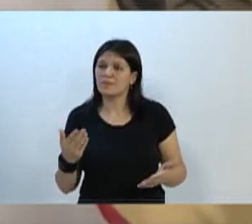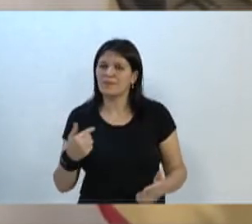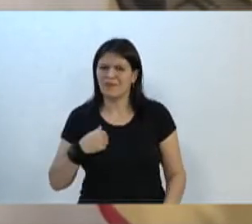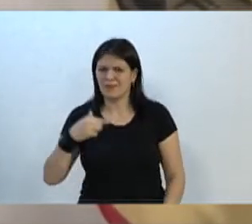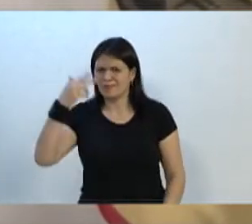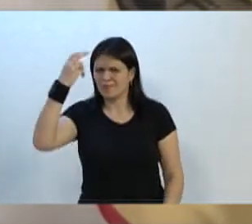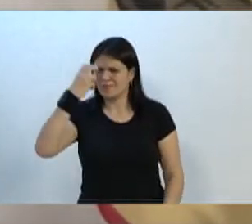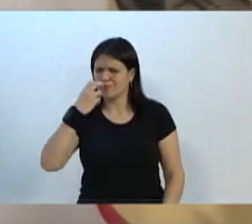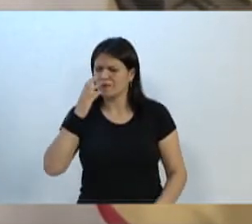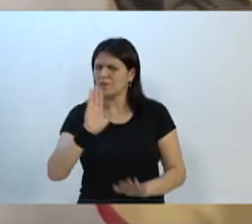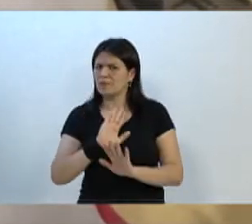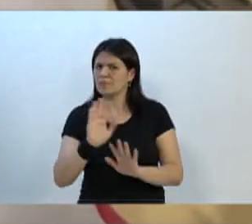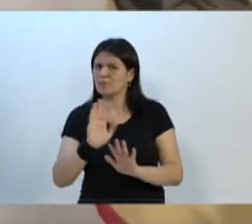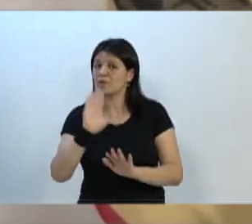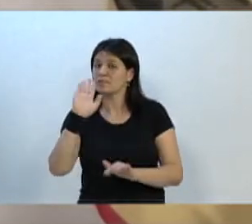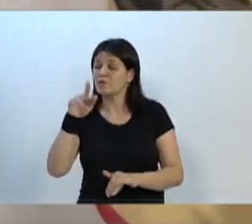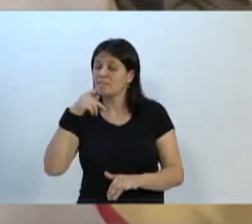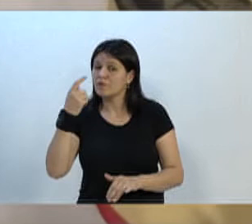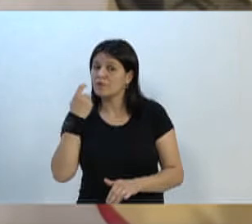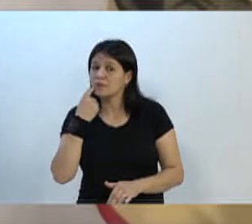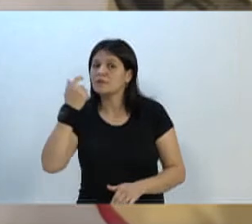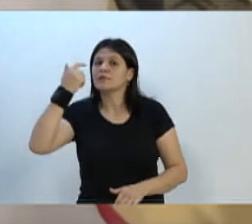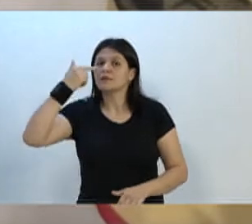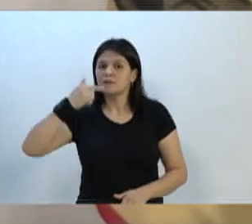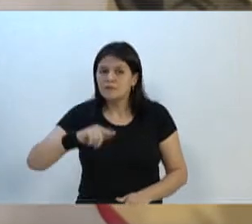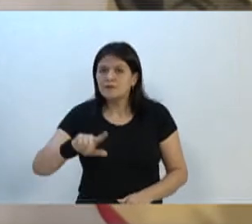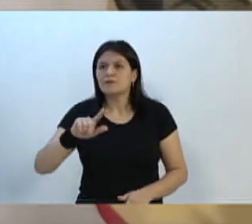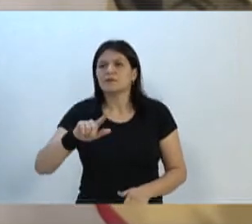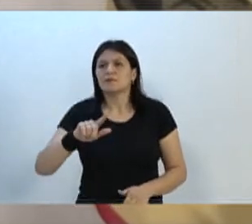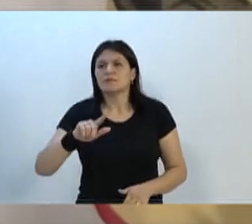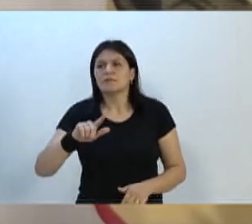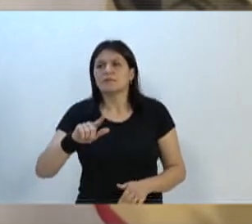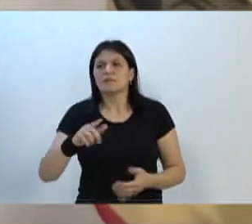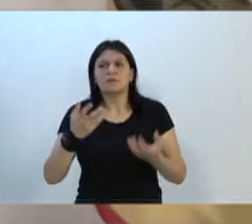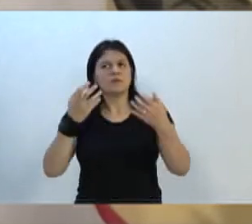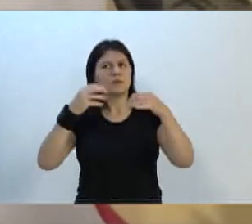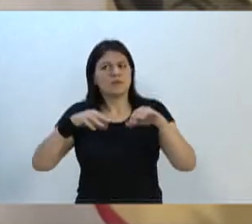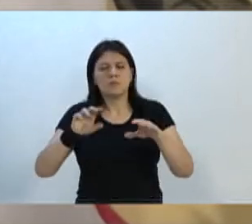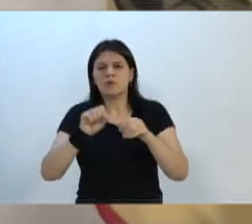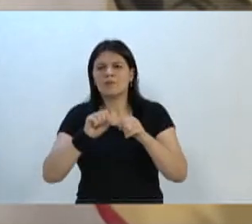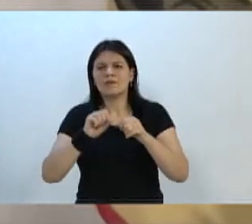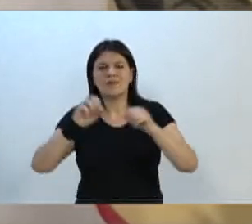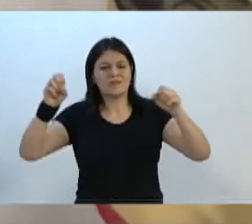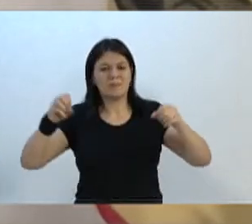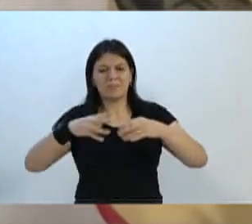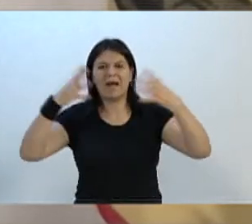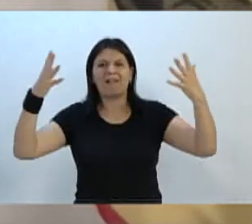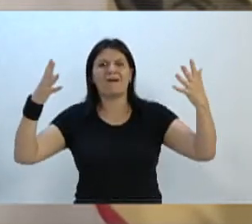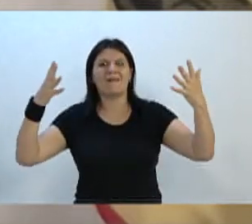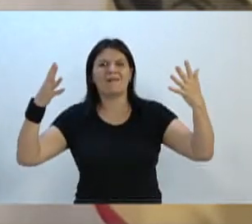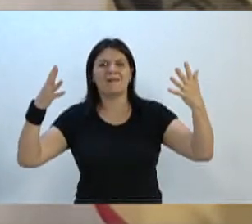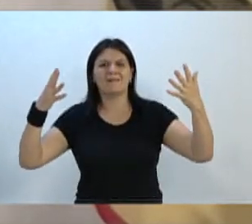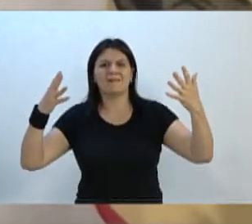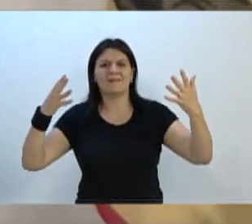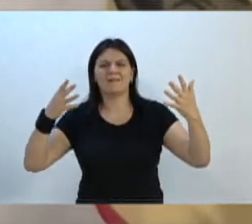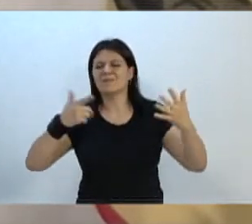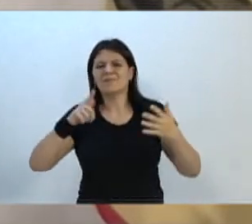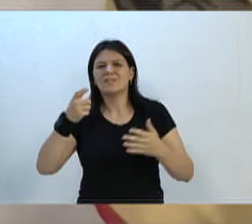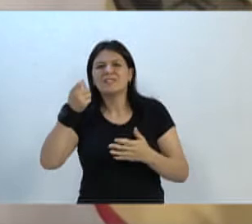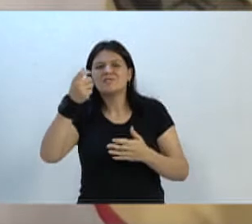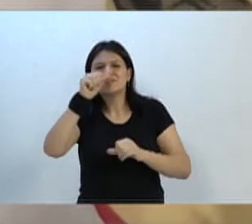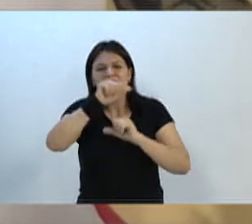sou cego já falei sexta-feira tô falando de novo não quero que faça mágica não existe dinheiro para fazer uma troca de telhado